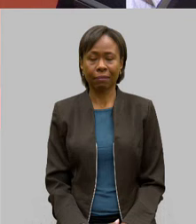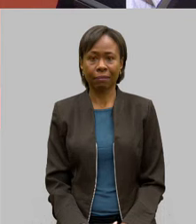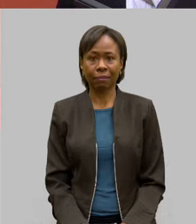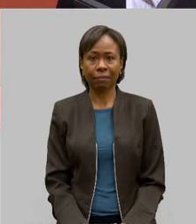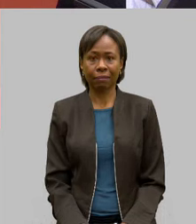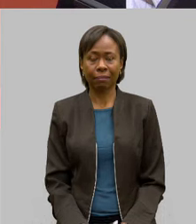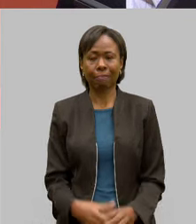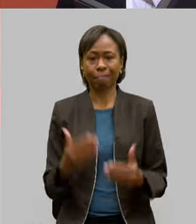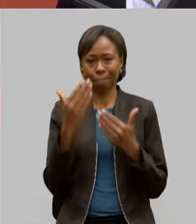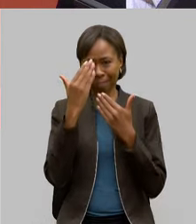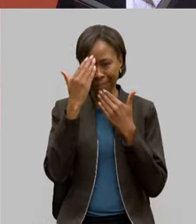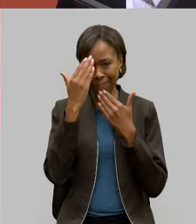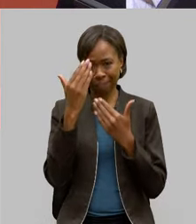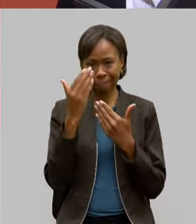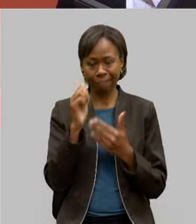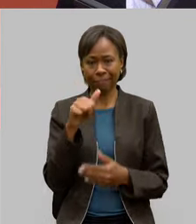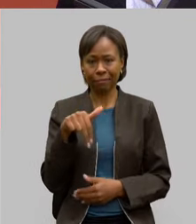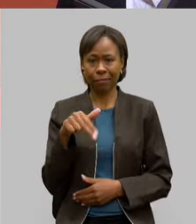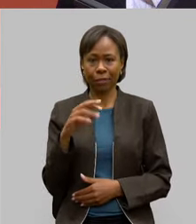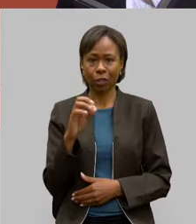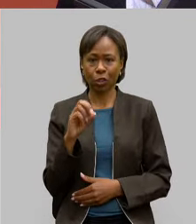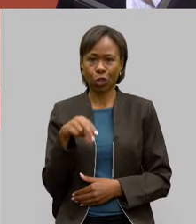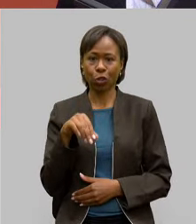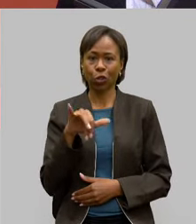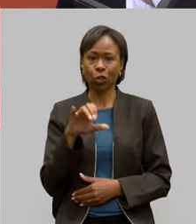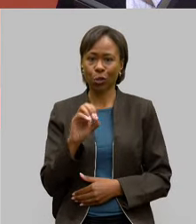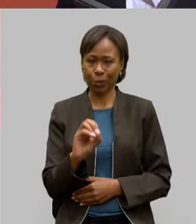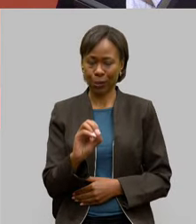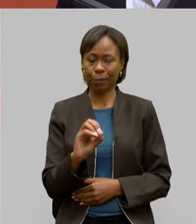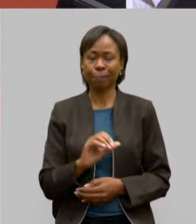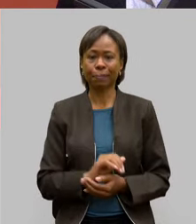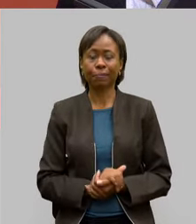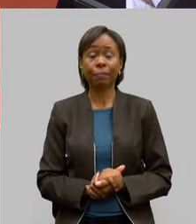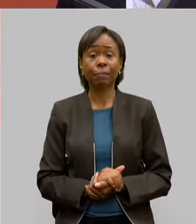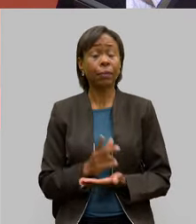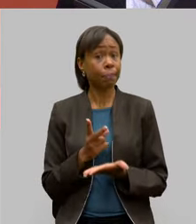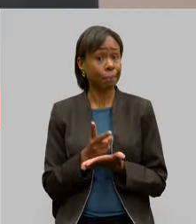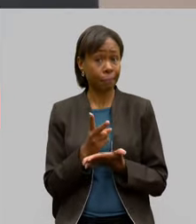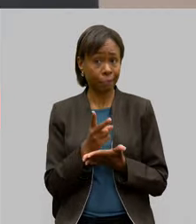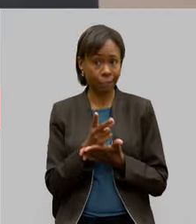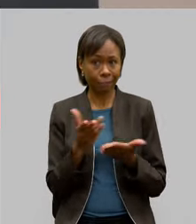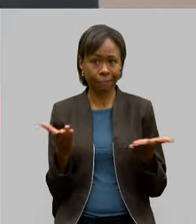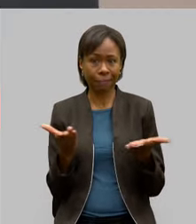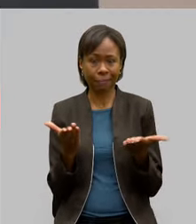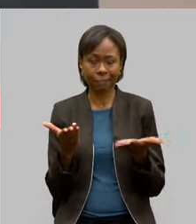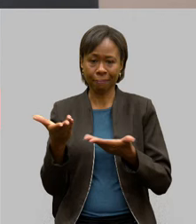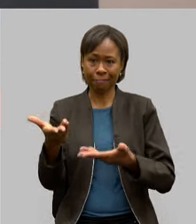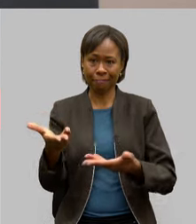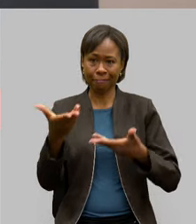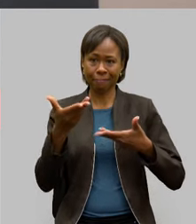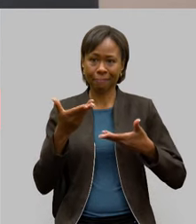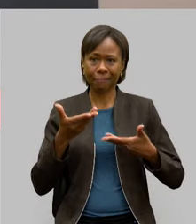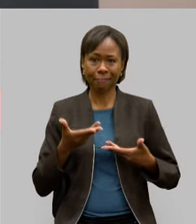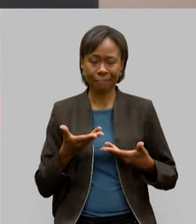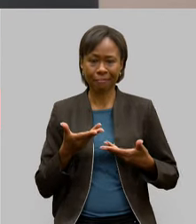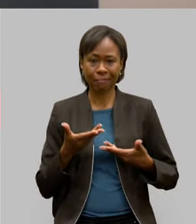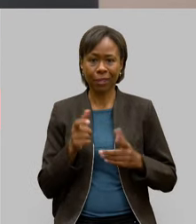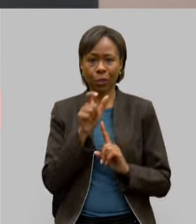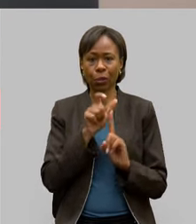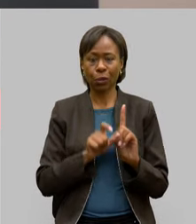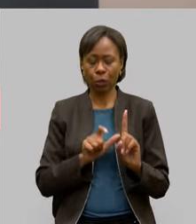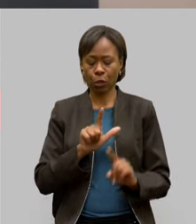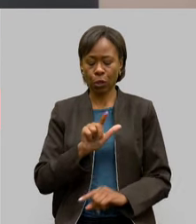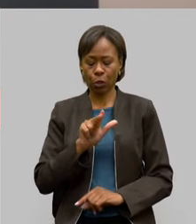Muito obrigado Sr Antônio Carlos Pinheiro de Oliveira dando sequência convidamos o sor luí